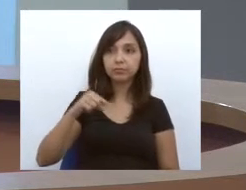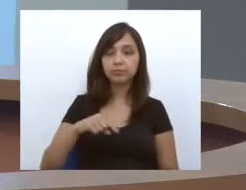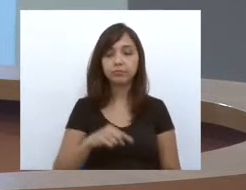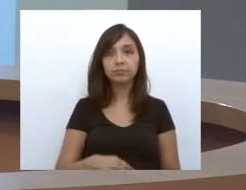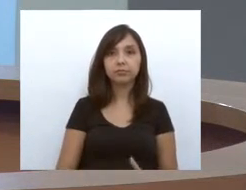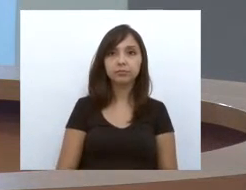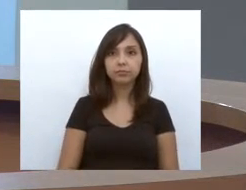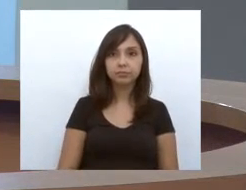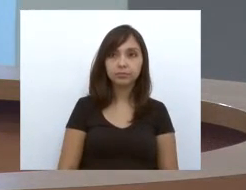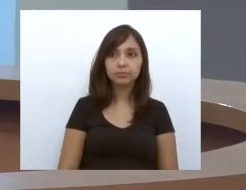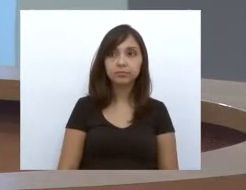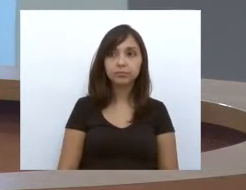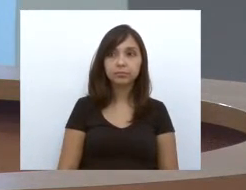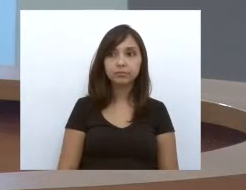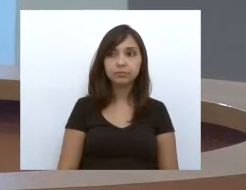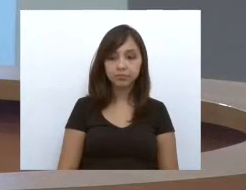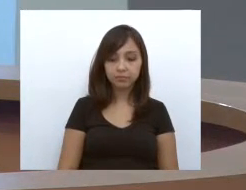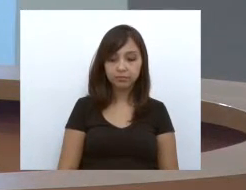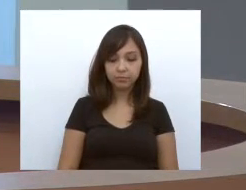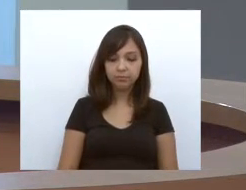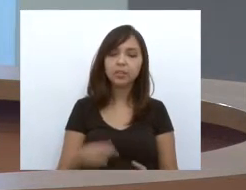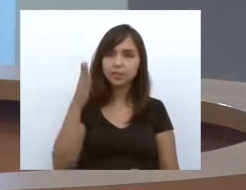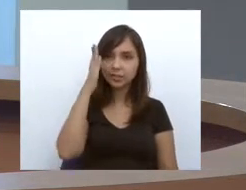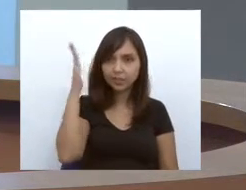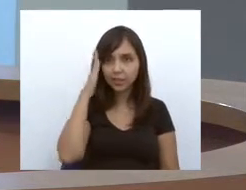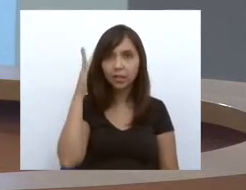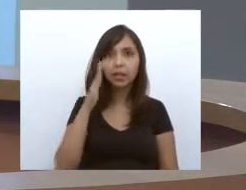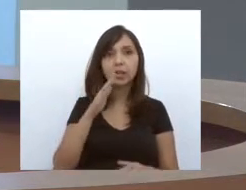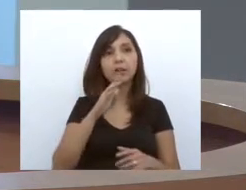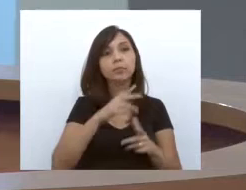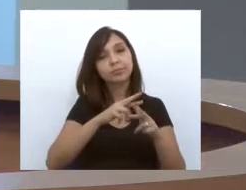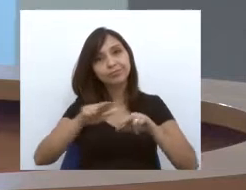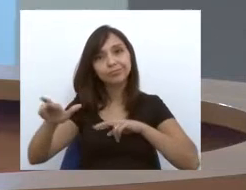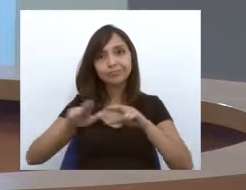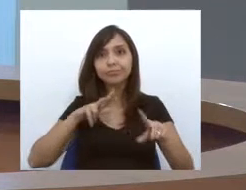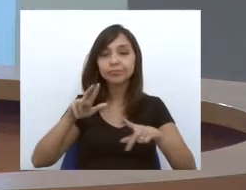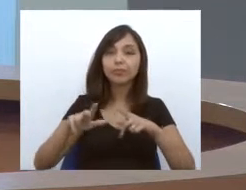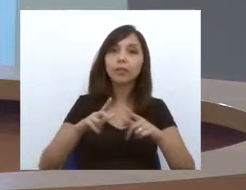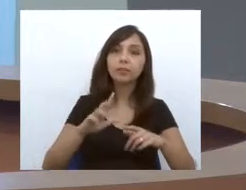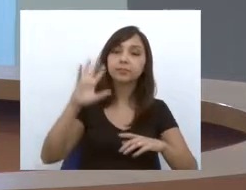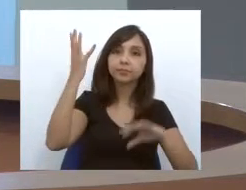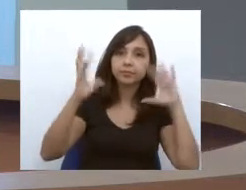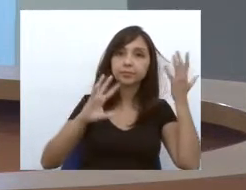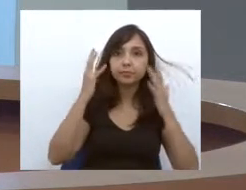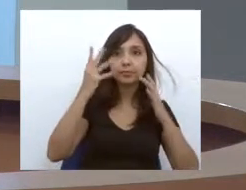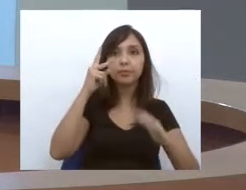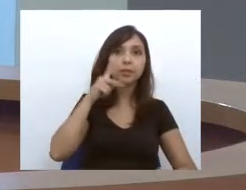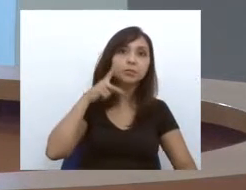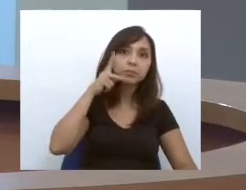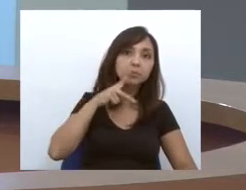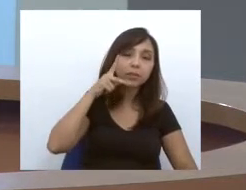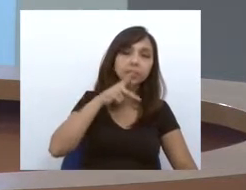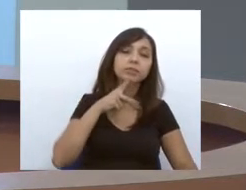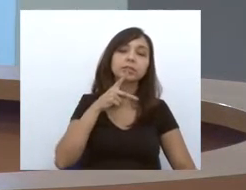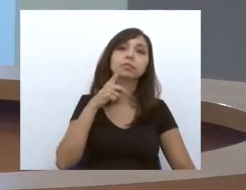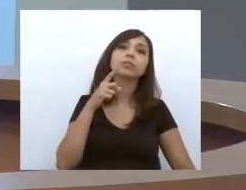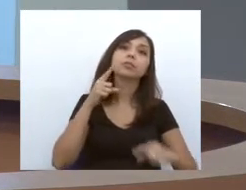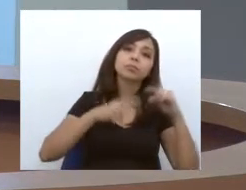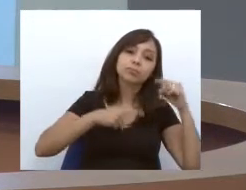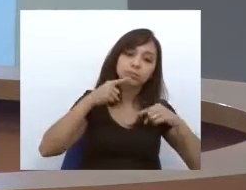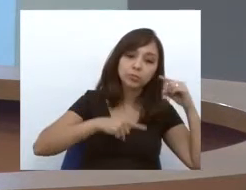Nós, sabendo das divergências que existem da PESP, divergências partidárias,